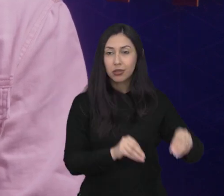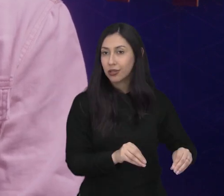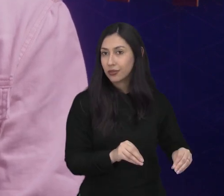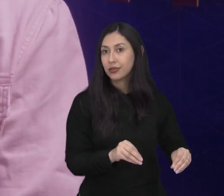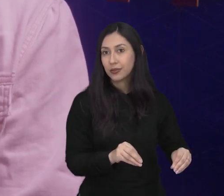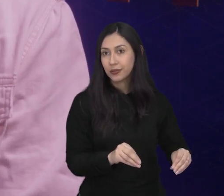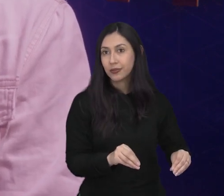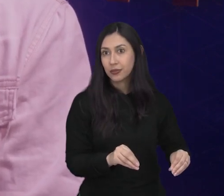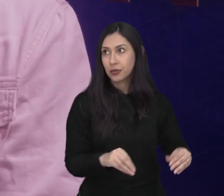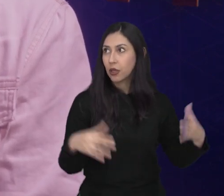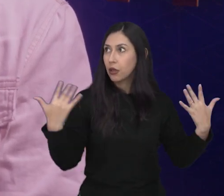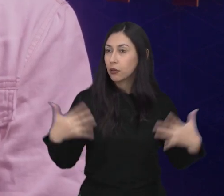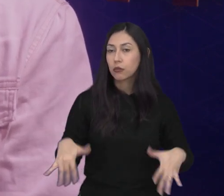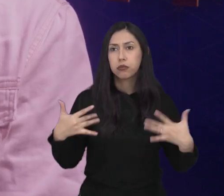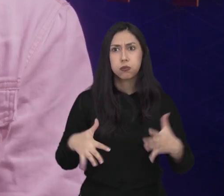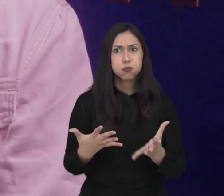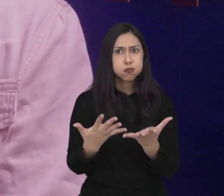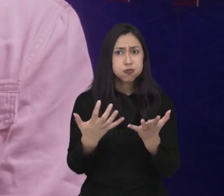Então, assim,